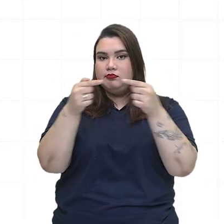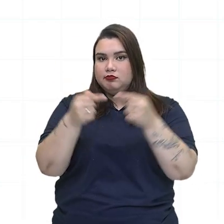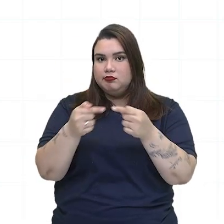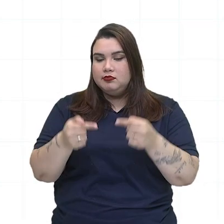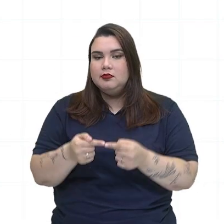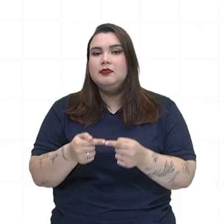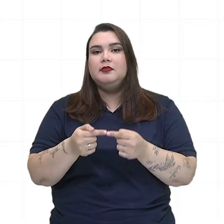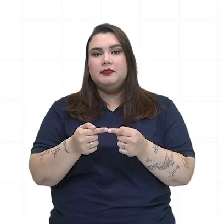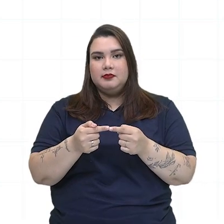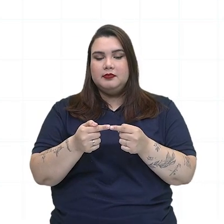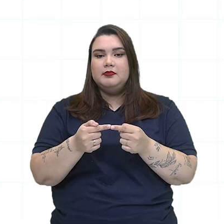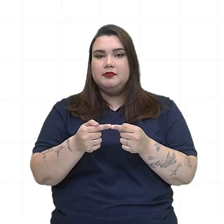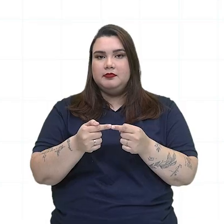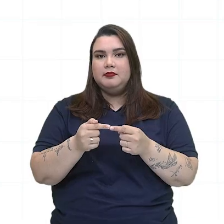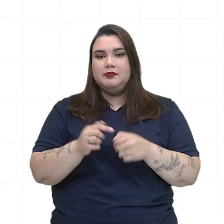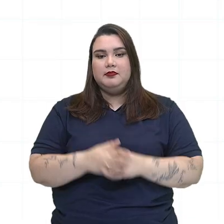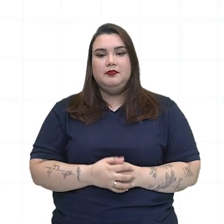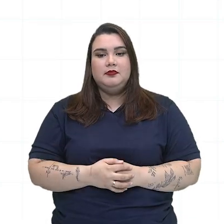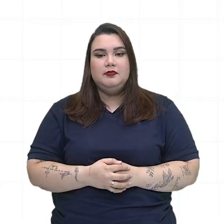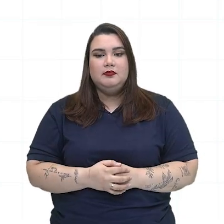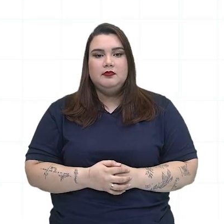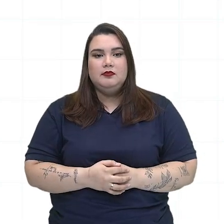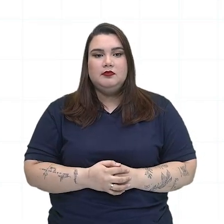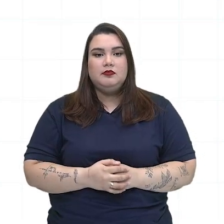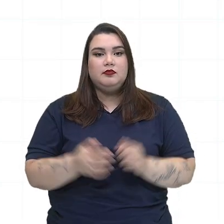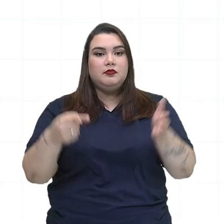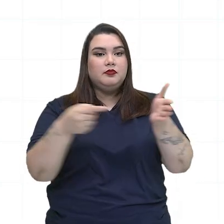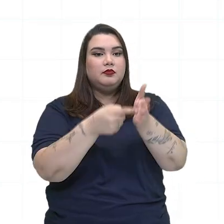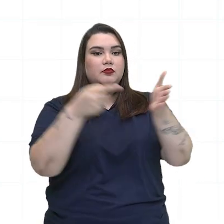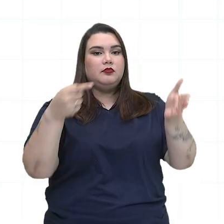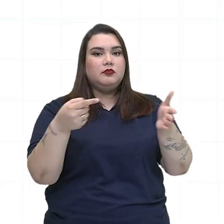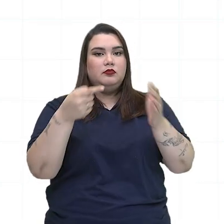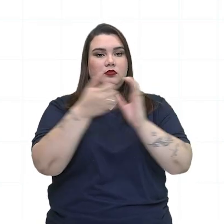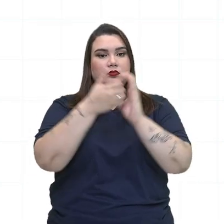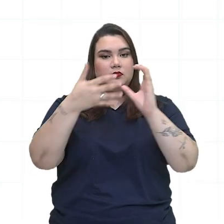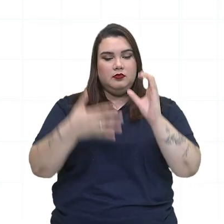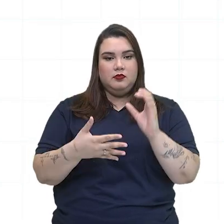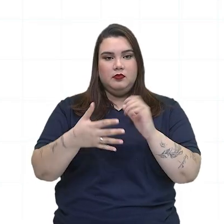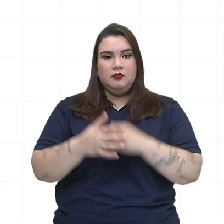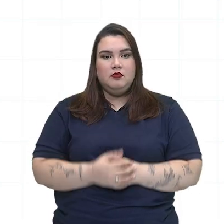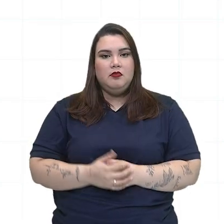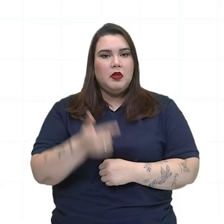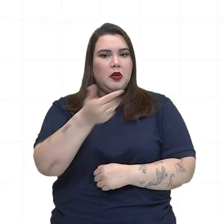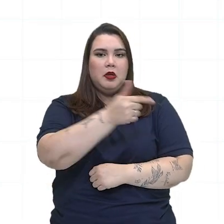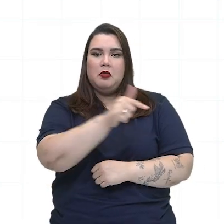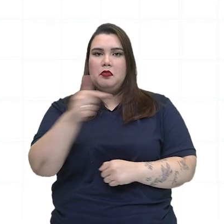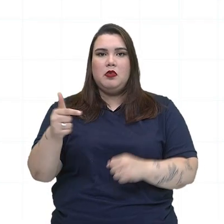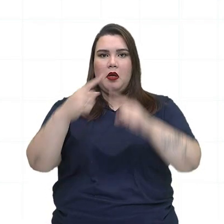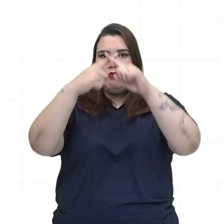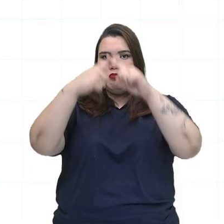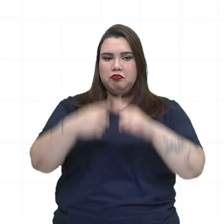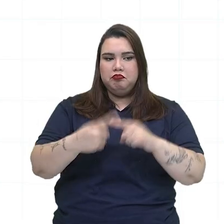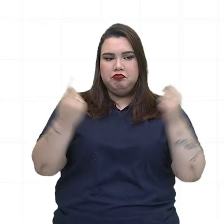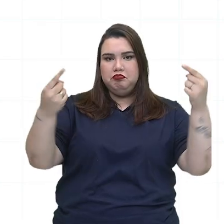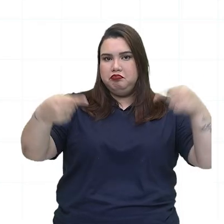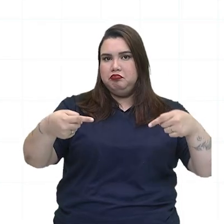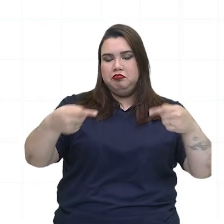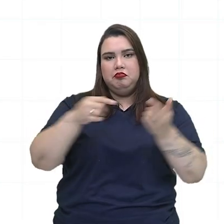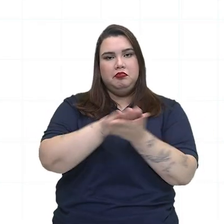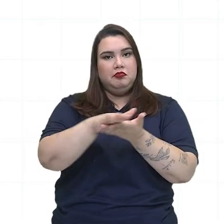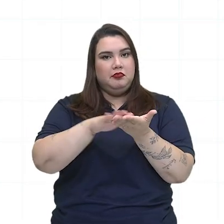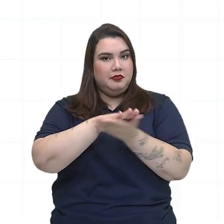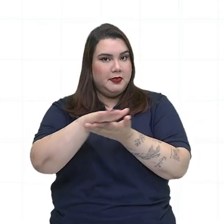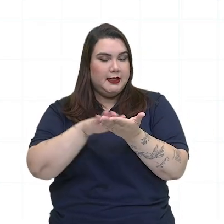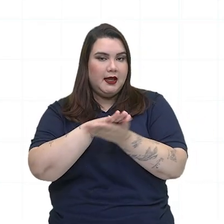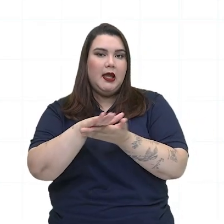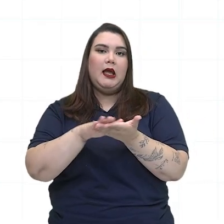precisão. Primeira característica: não há confronto direto entre os participantes, ou seja,